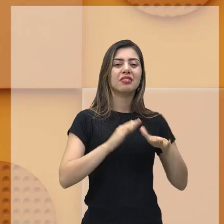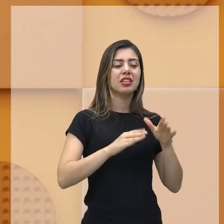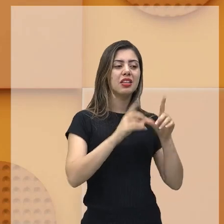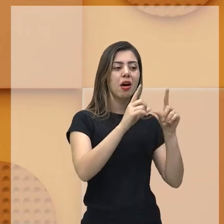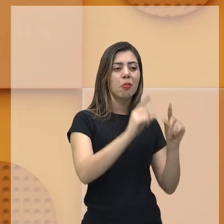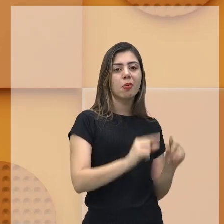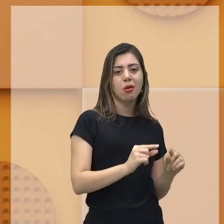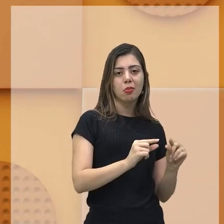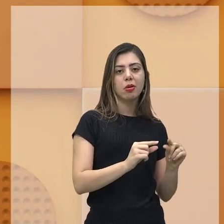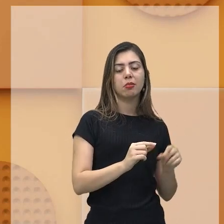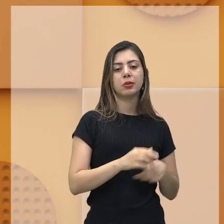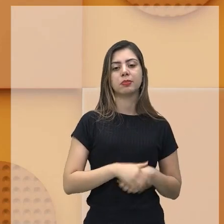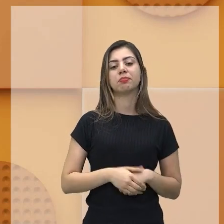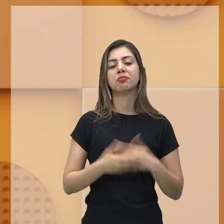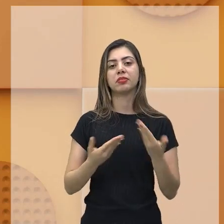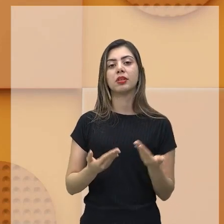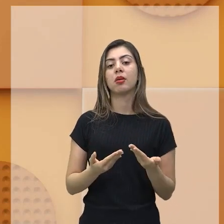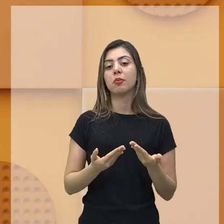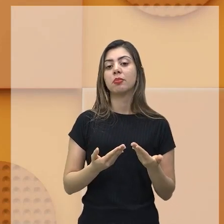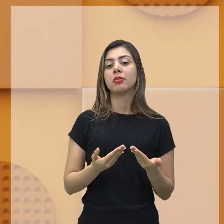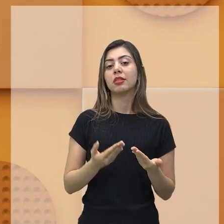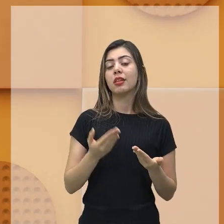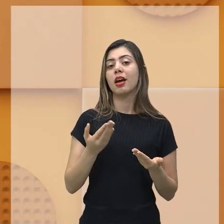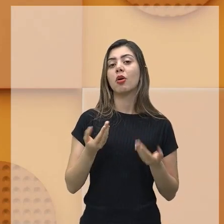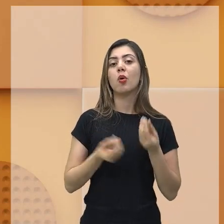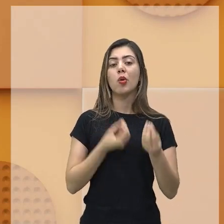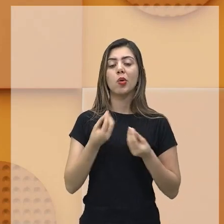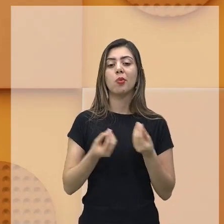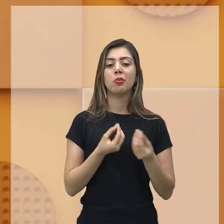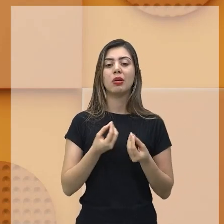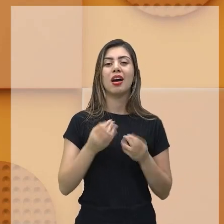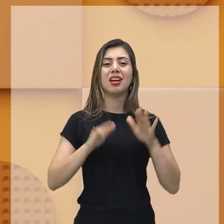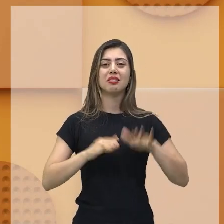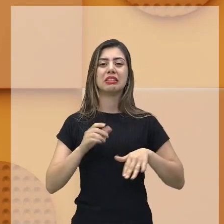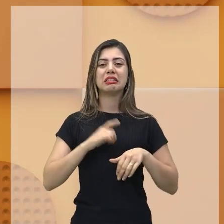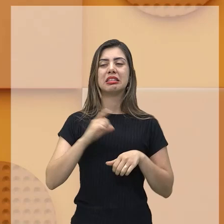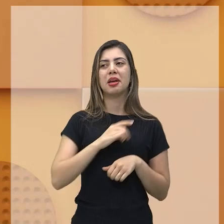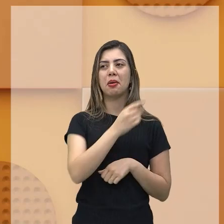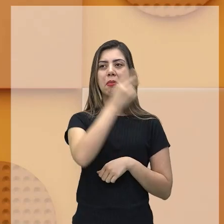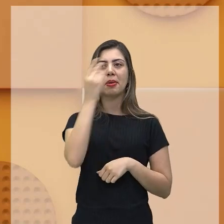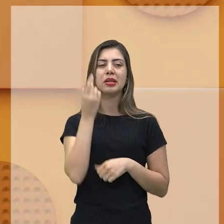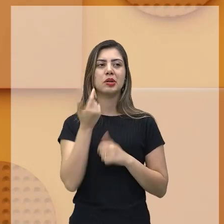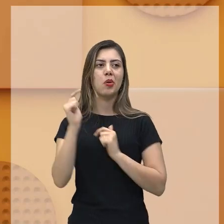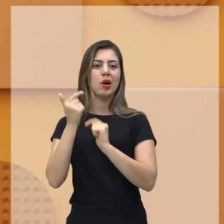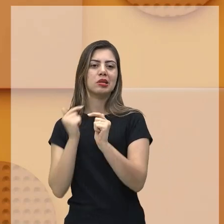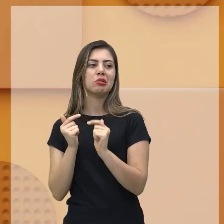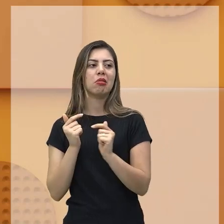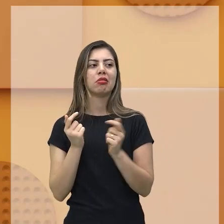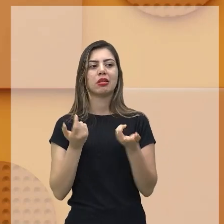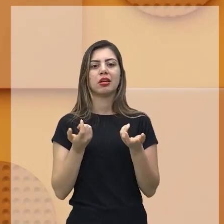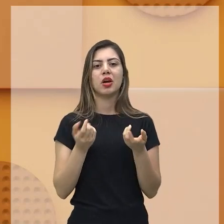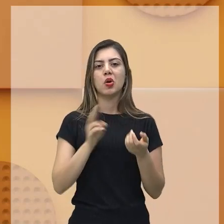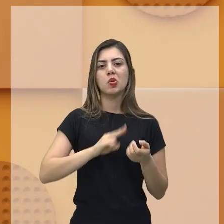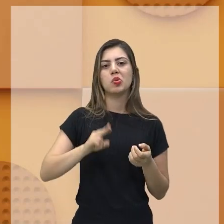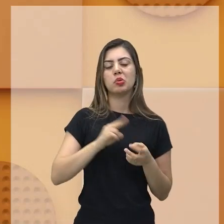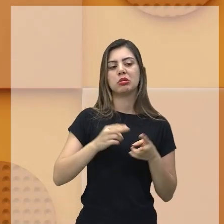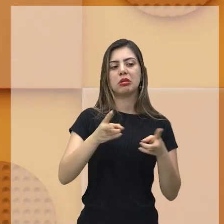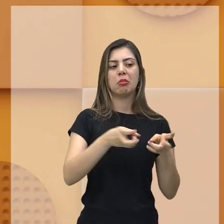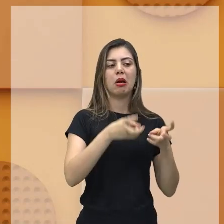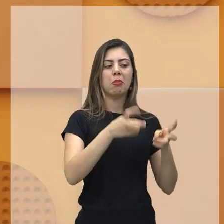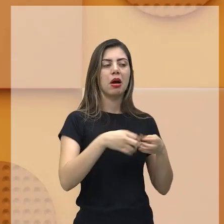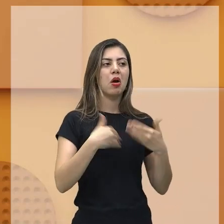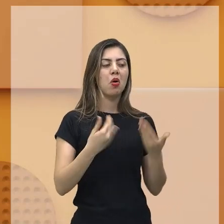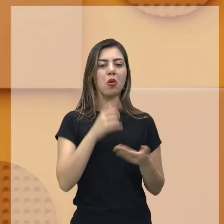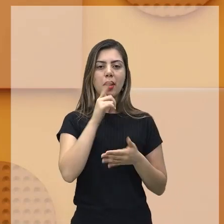à disposição desses indivíduos, muitas vezes são predados, são alvo de especulação e são muitas vezes